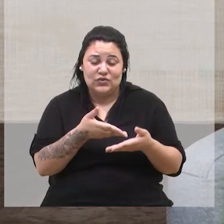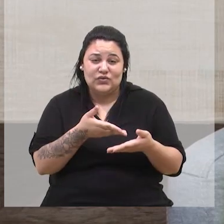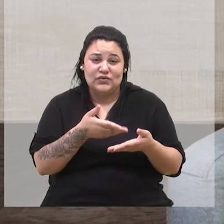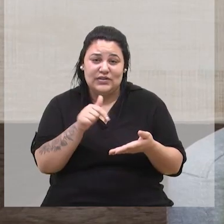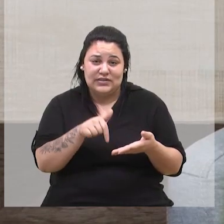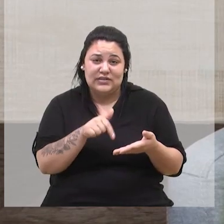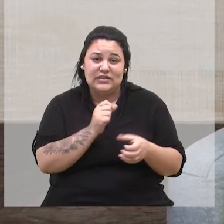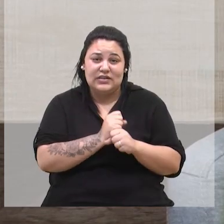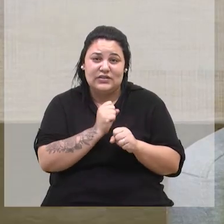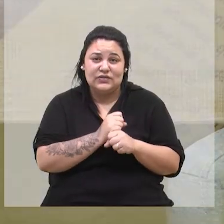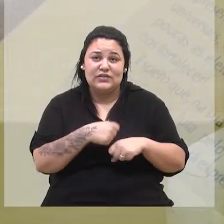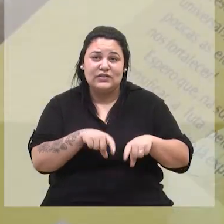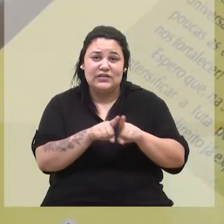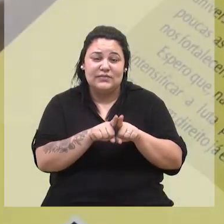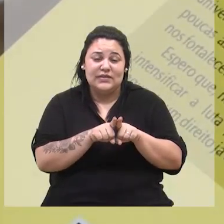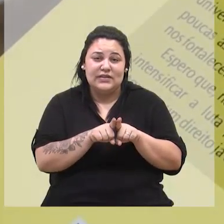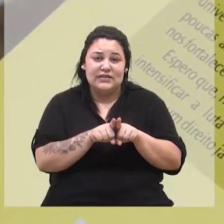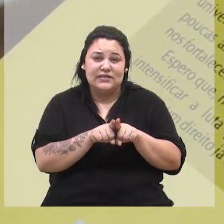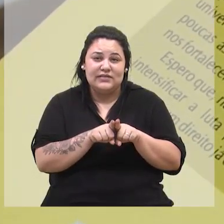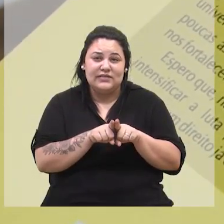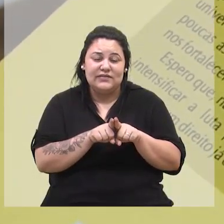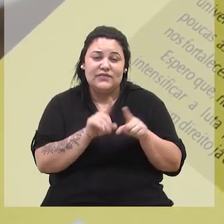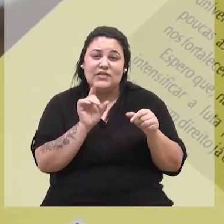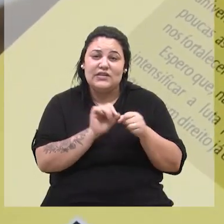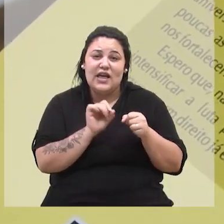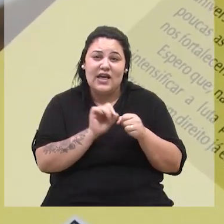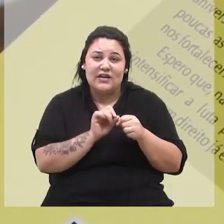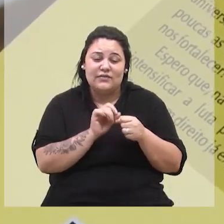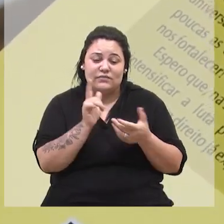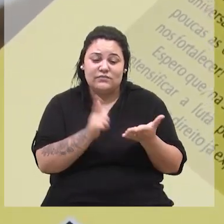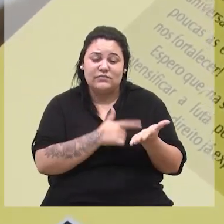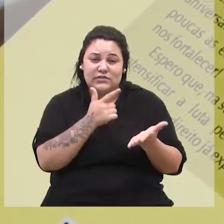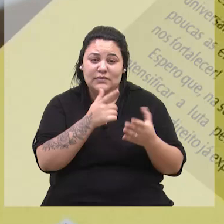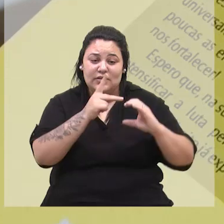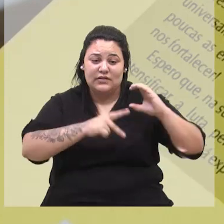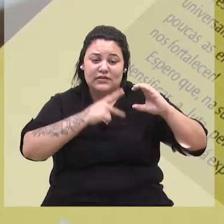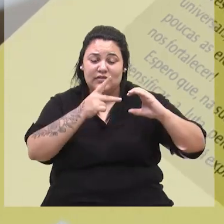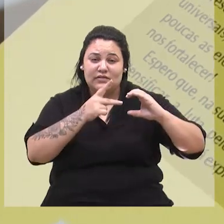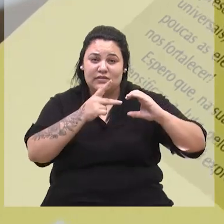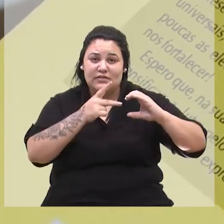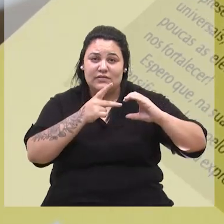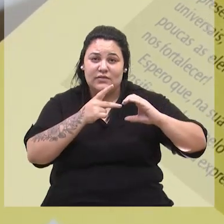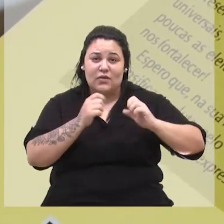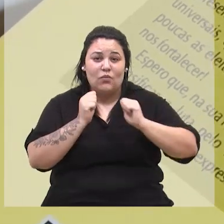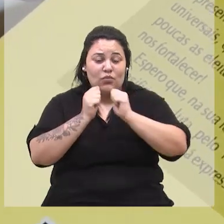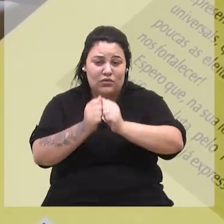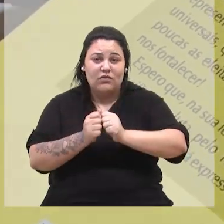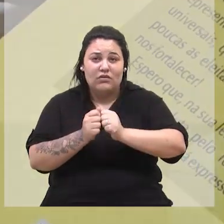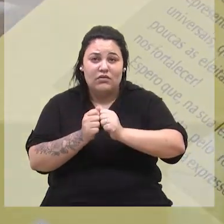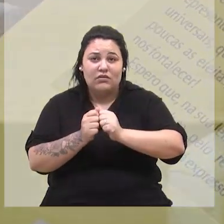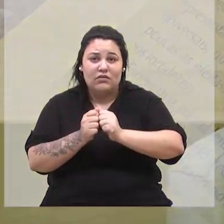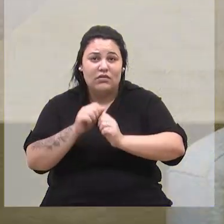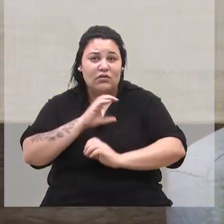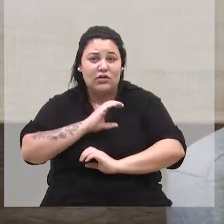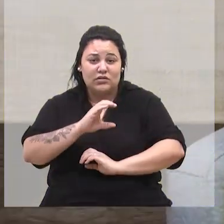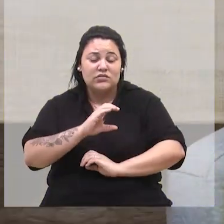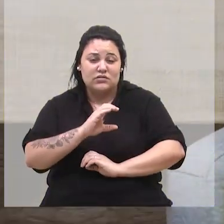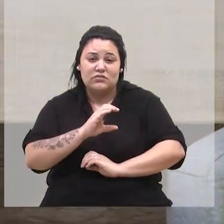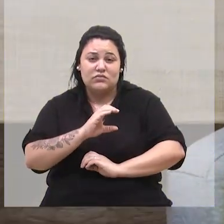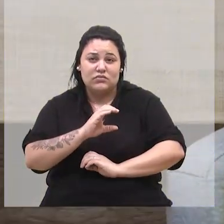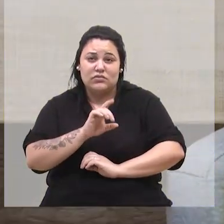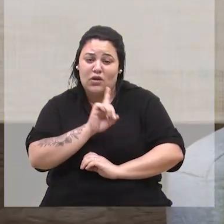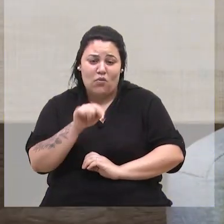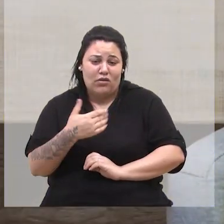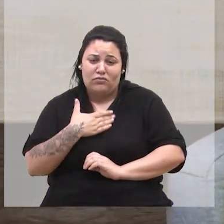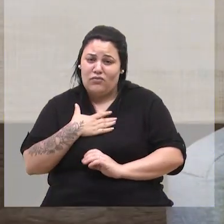este ano também foi feito o lançamento do livro na Câmara via a coordenação, que não é